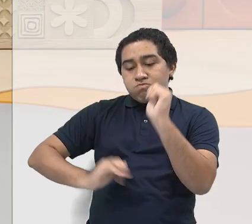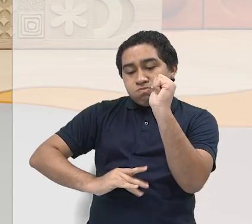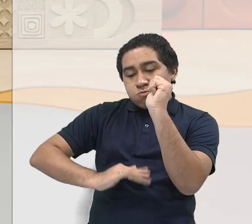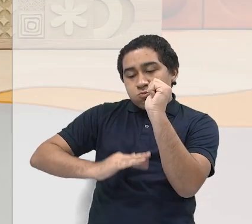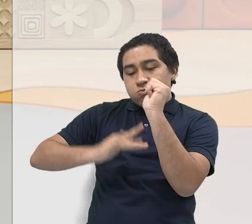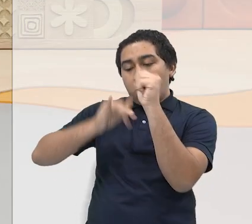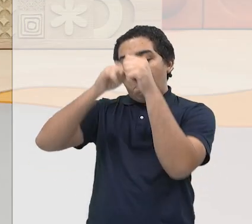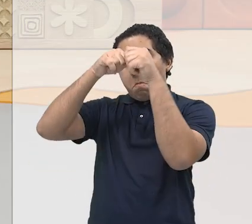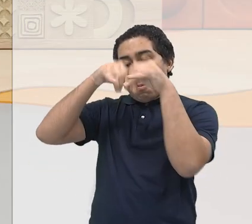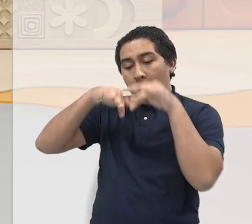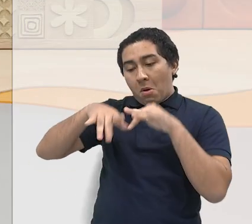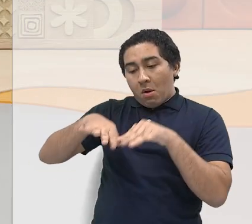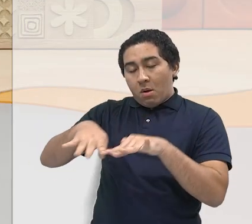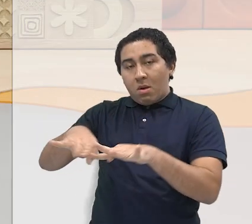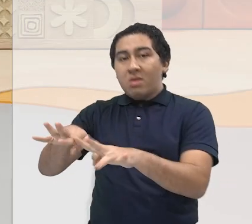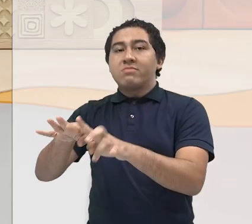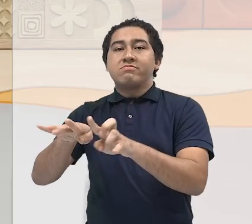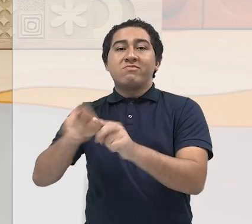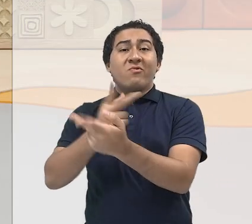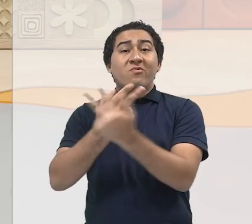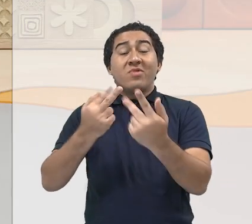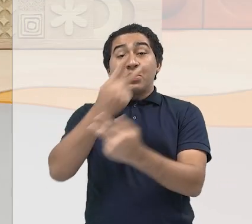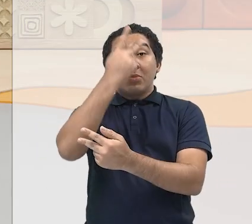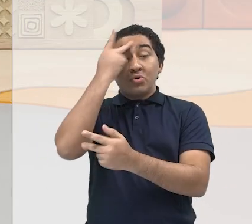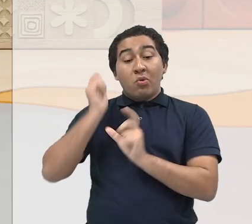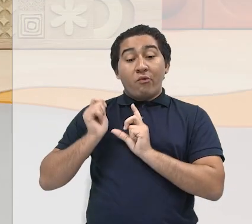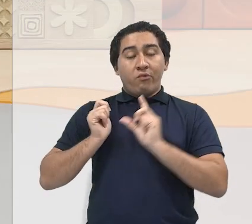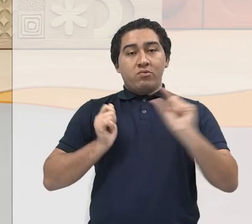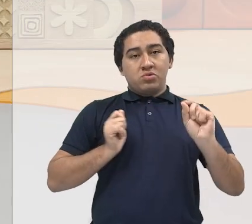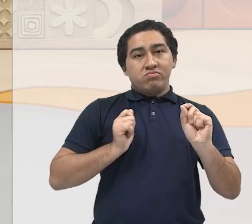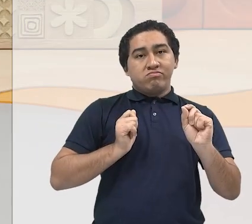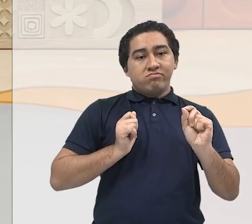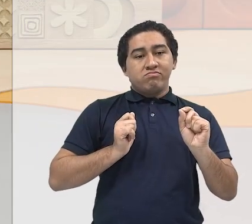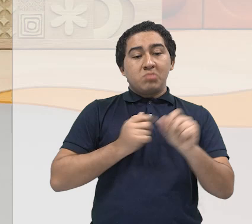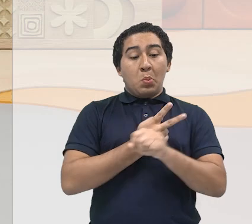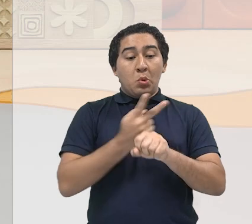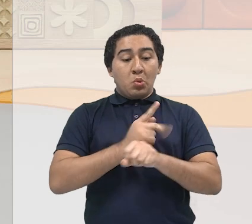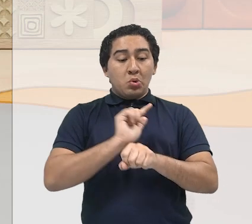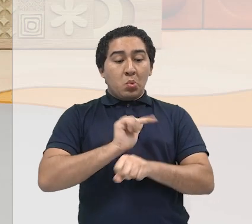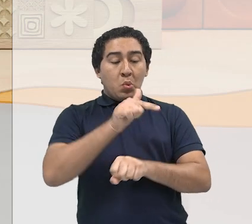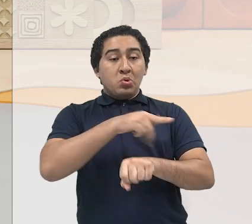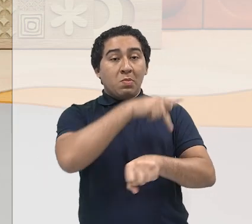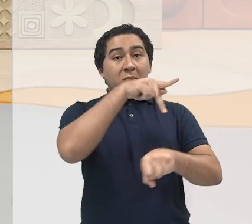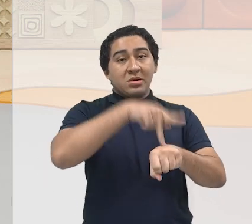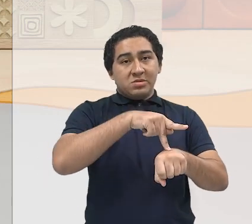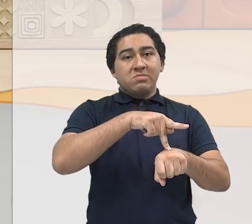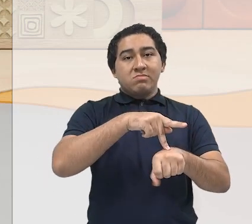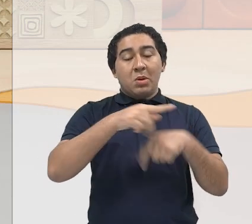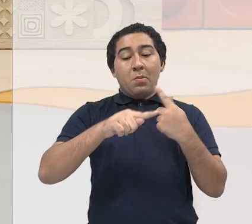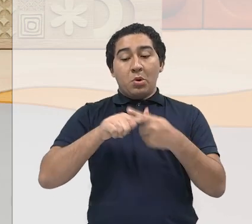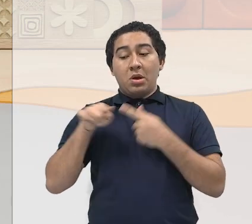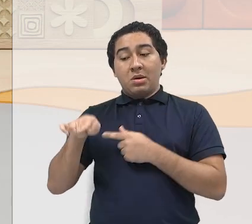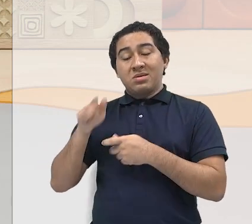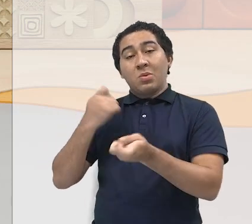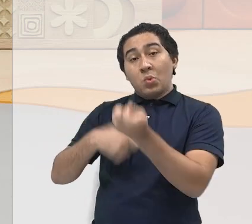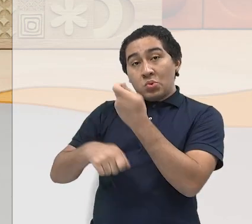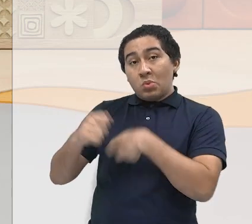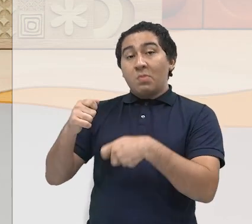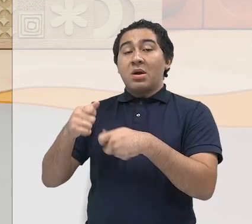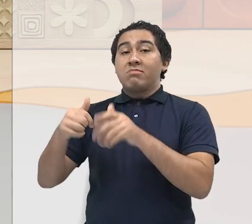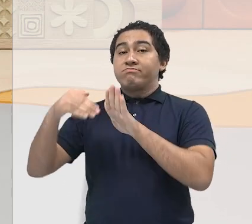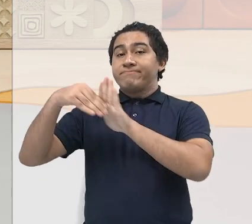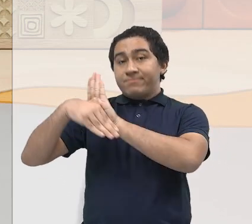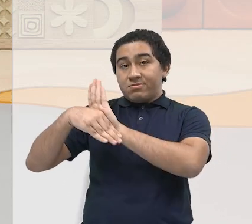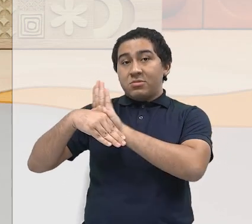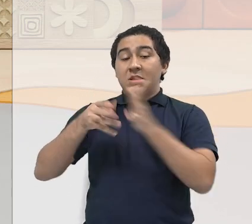inundações, e muita gente saiu do seu país procurando, né, agora com a economia ruim, procurando melhores condições